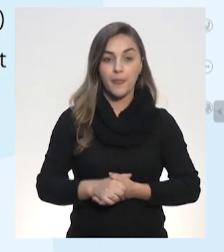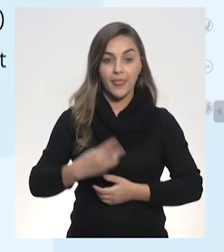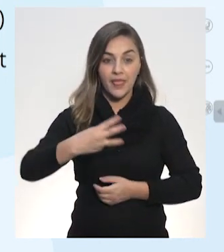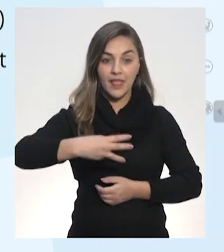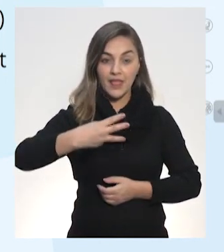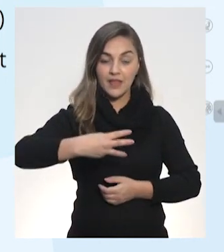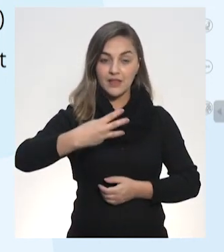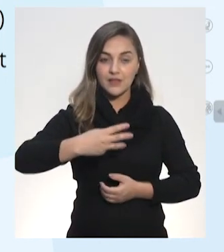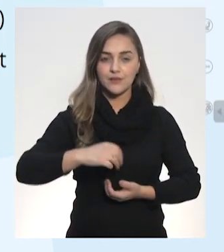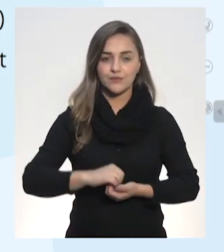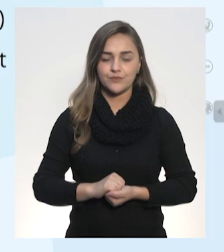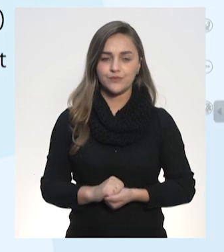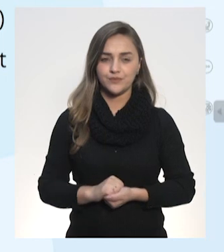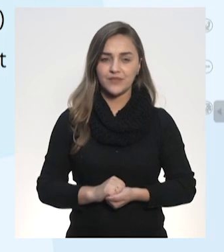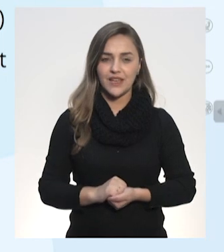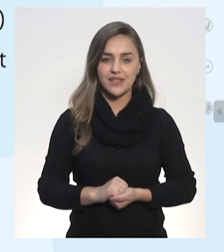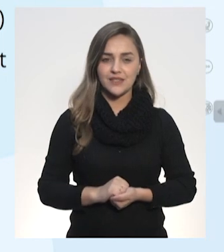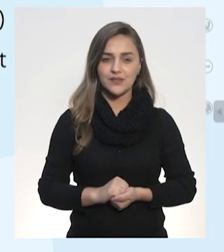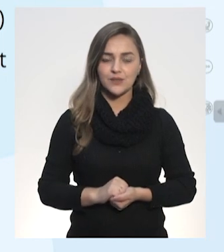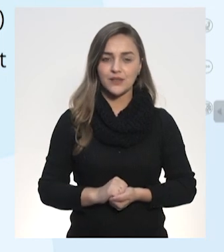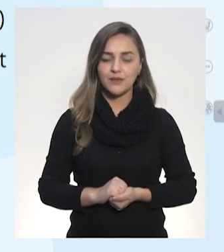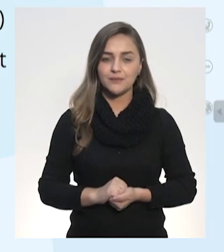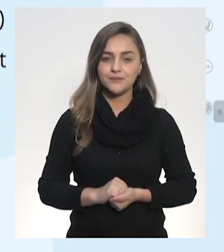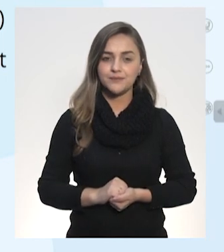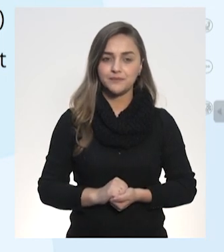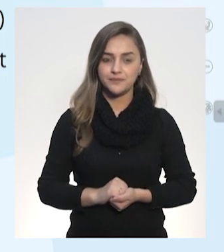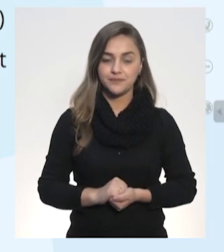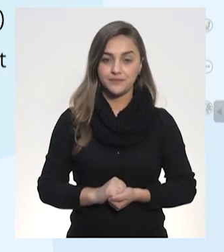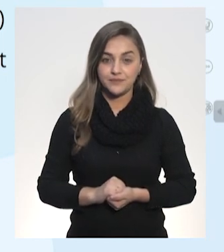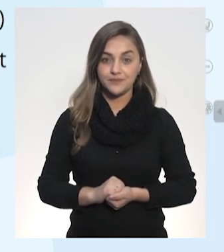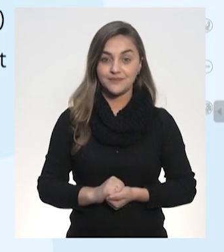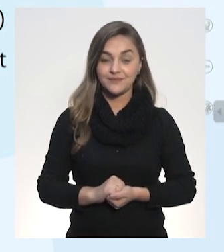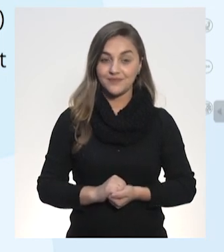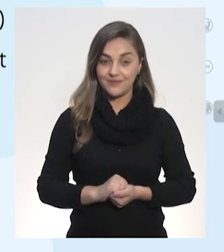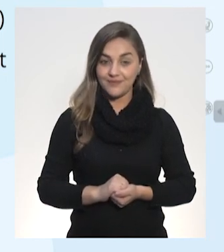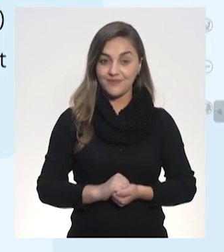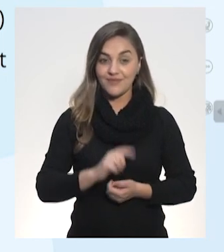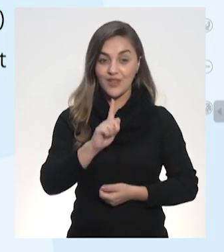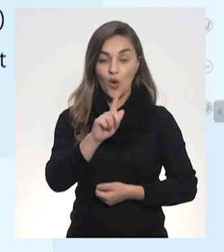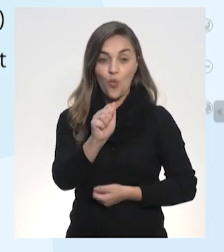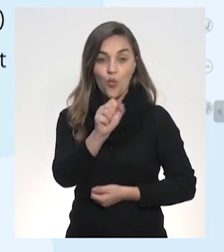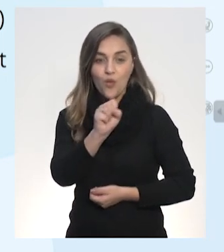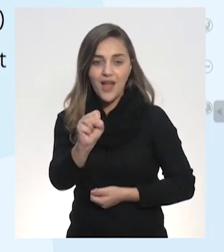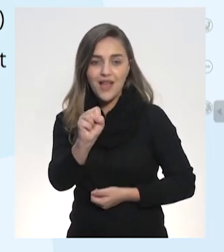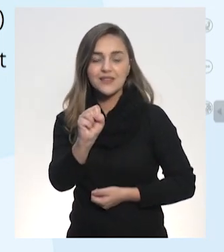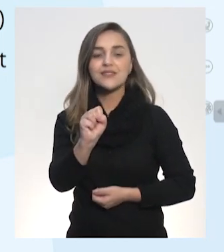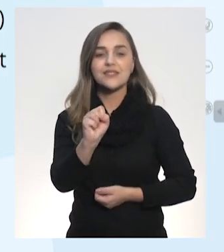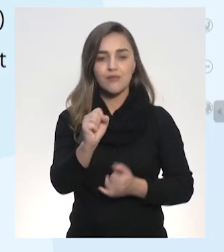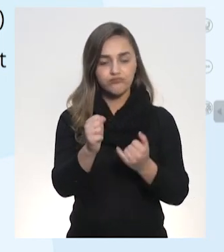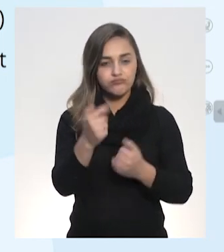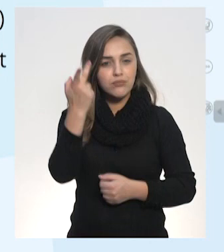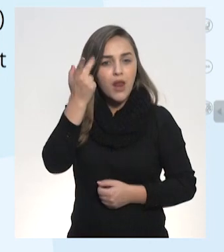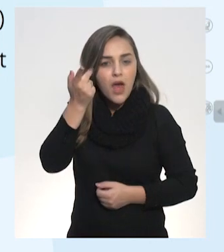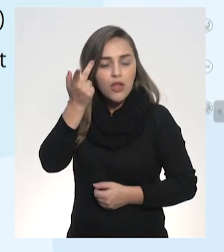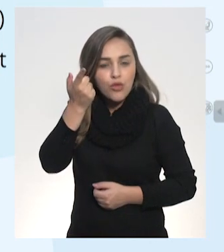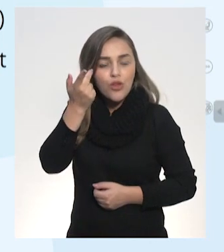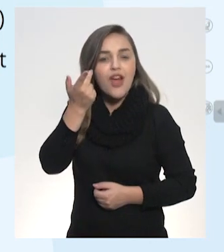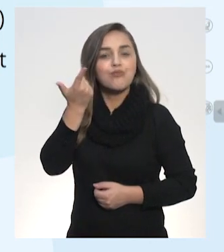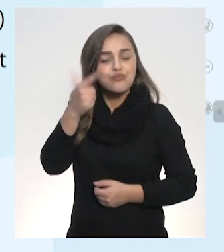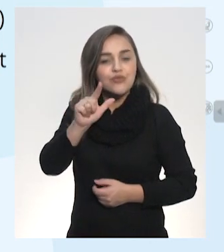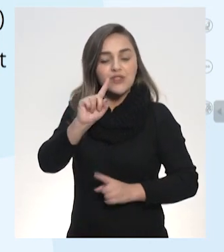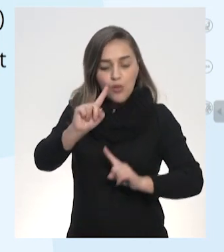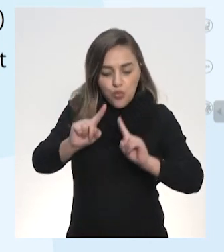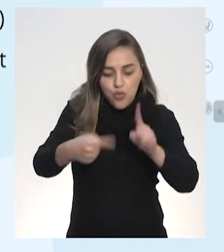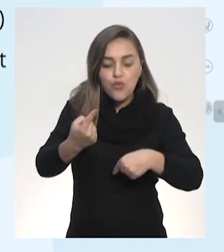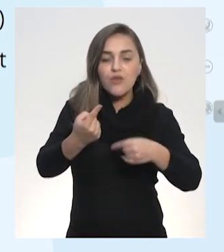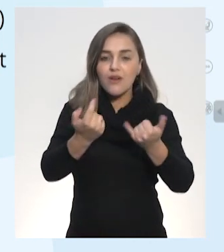gas can be used to generate electrical energy. O gás natural pode ser usado para gerar energia